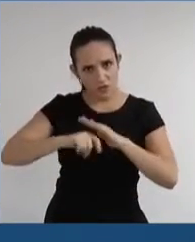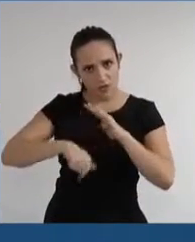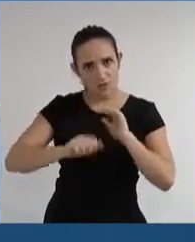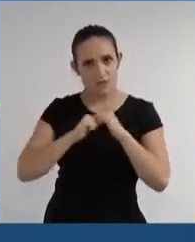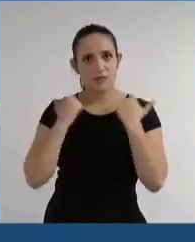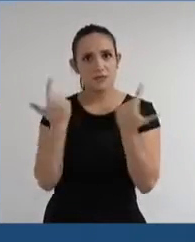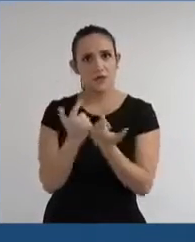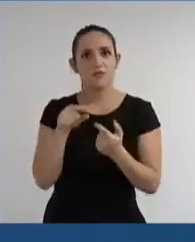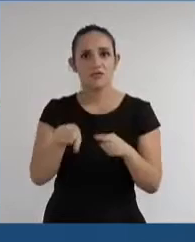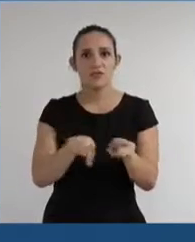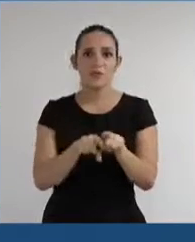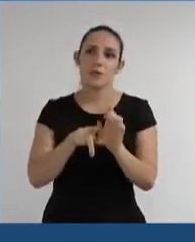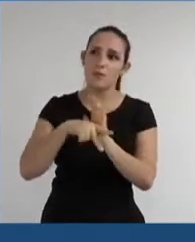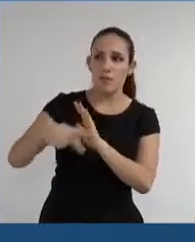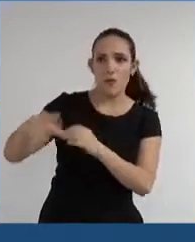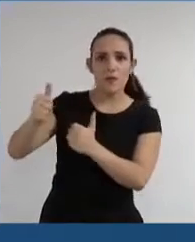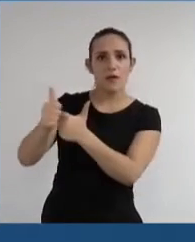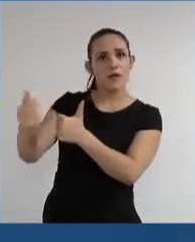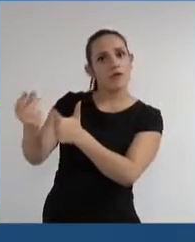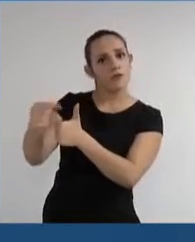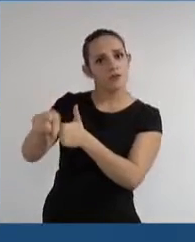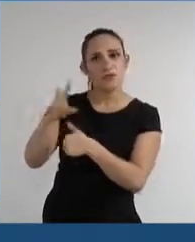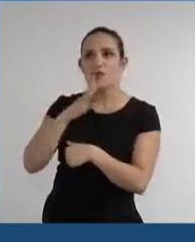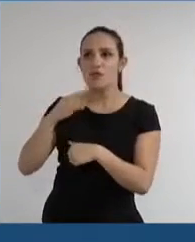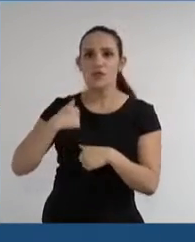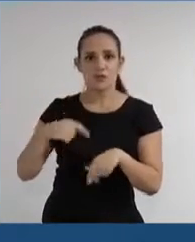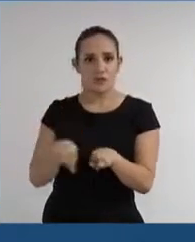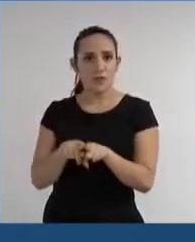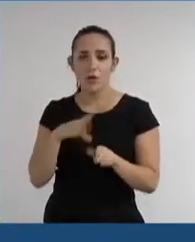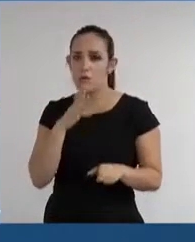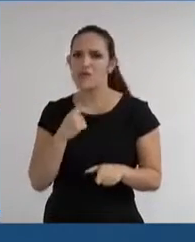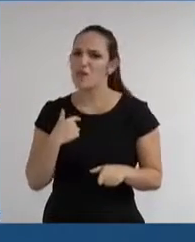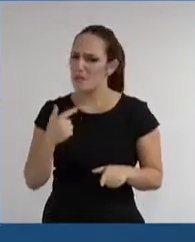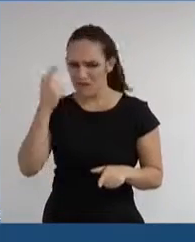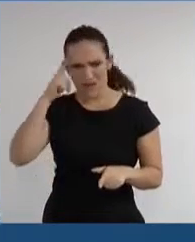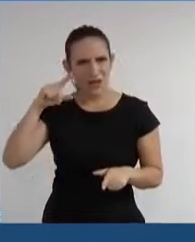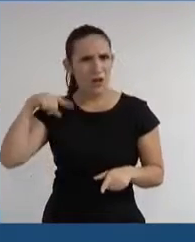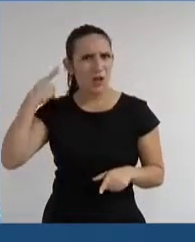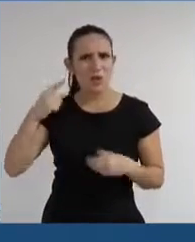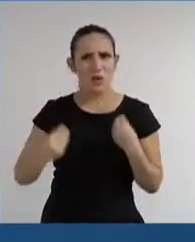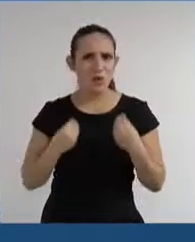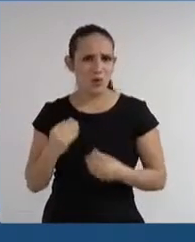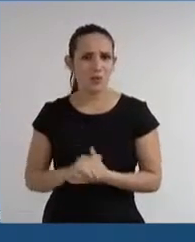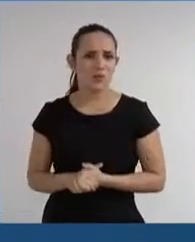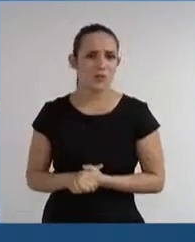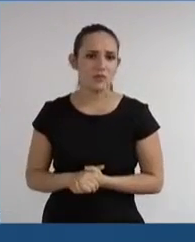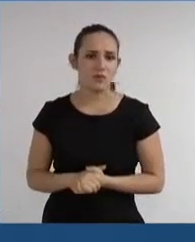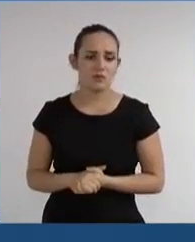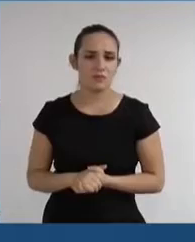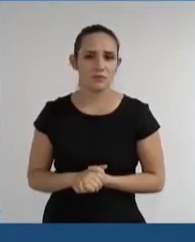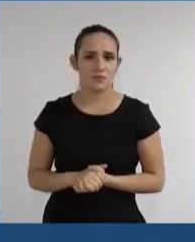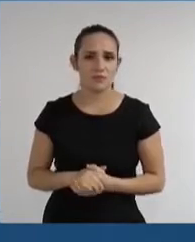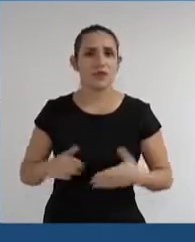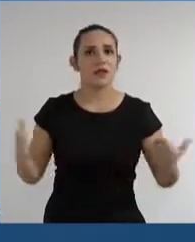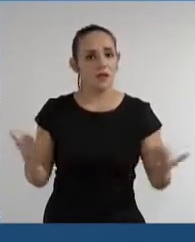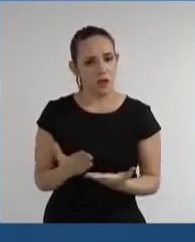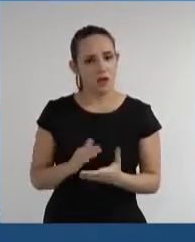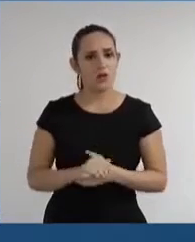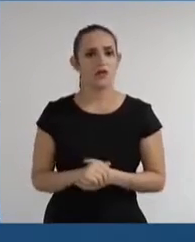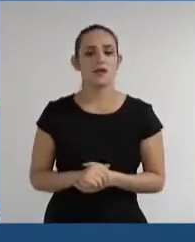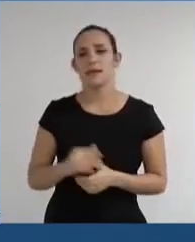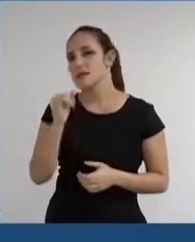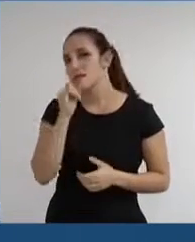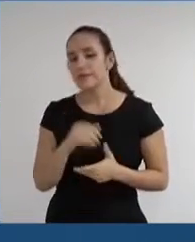egresso lá do Tribunal de Contas, Vossa Excelência sabe o que está falando. É um absurdo a segunda parte do assunto. Quer dizer,